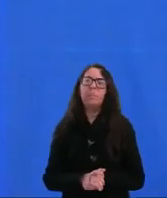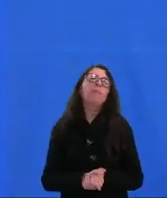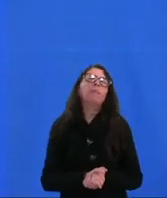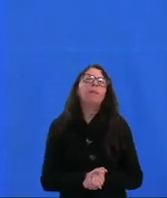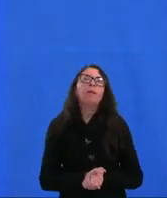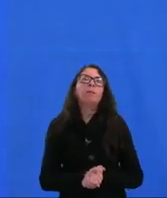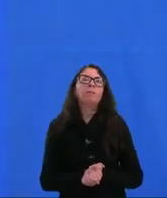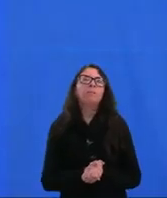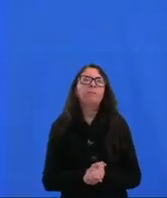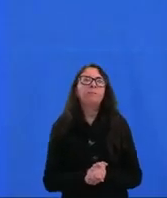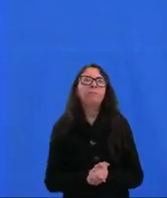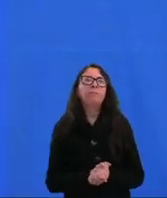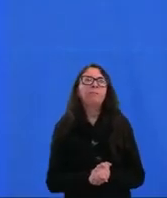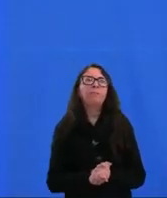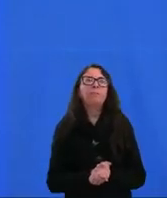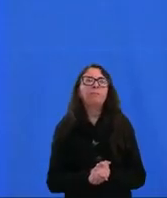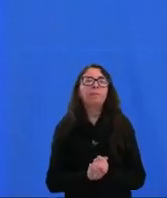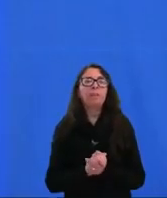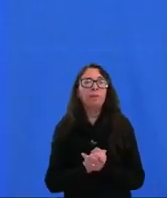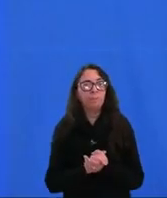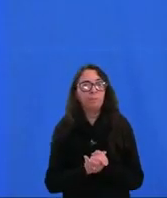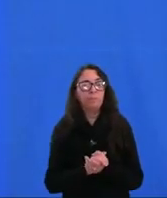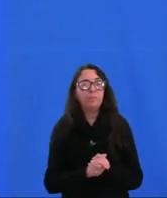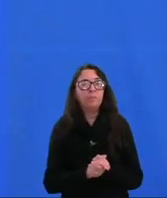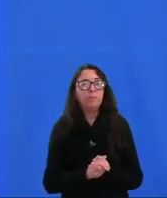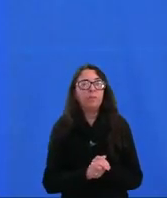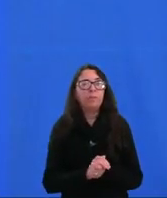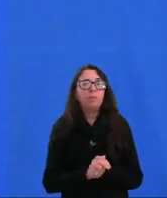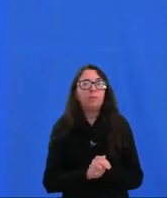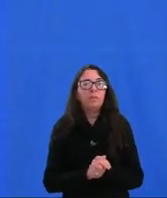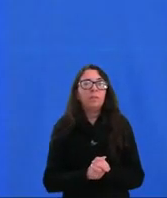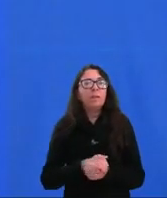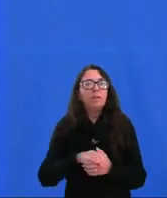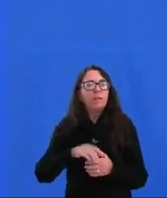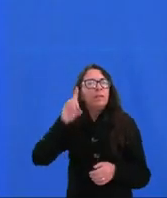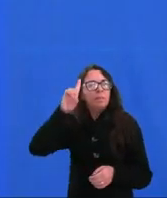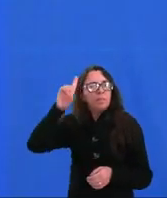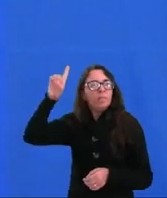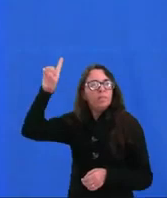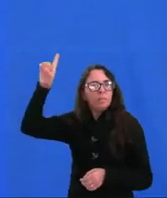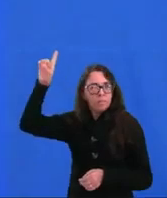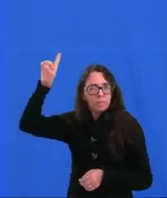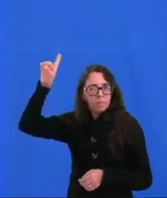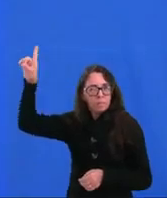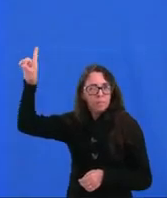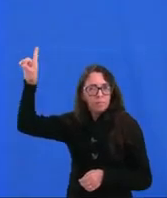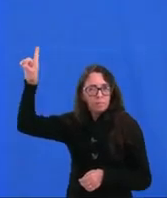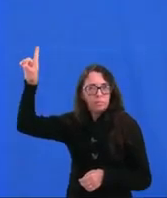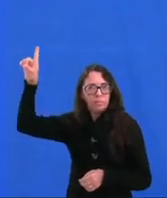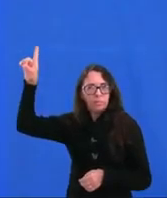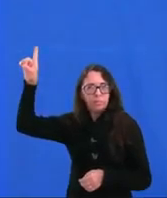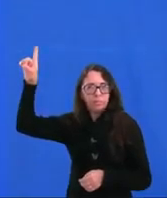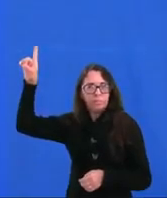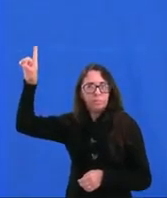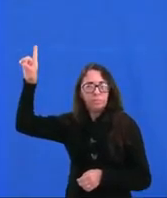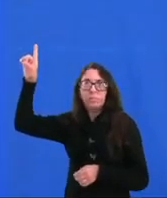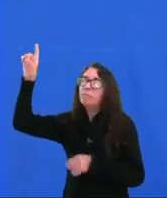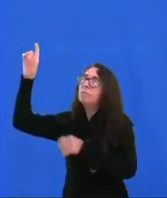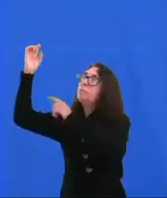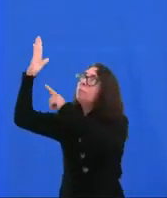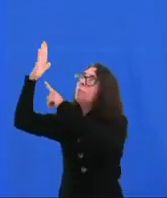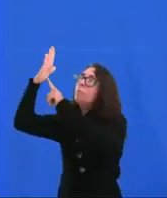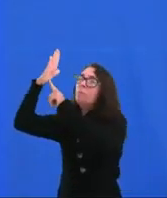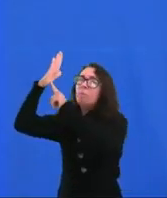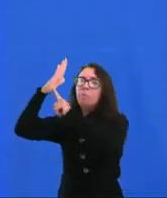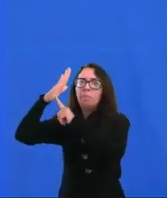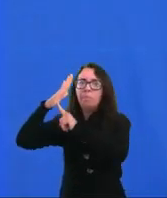a igreja esteja fazendo o trabalho de Deus, ele pode ser feito até mesmo transgredindo a